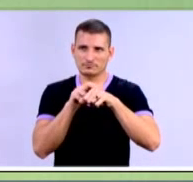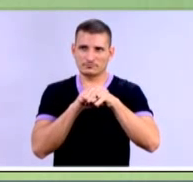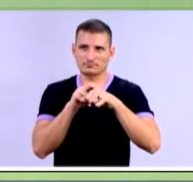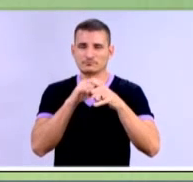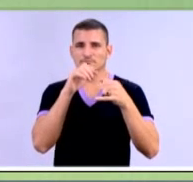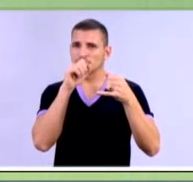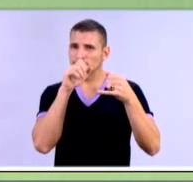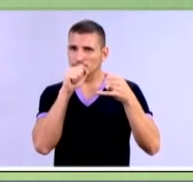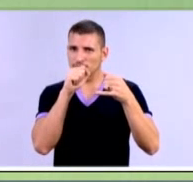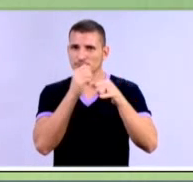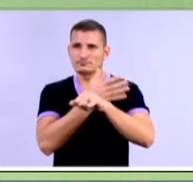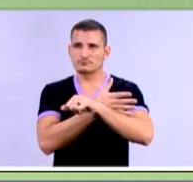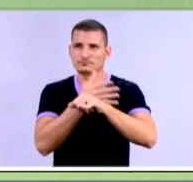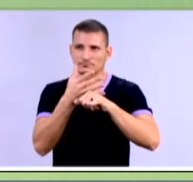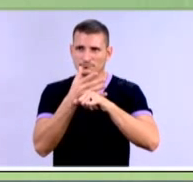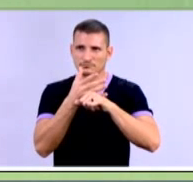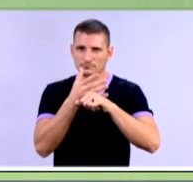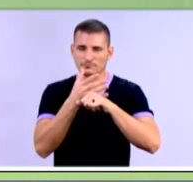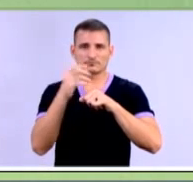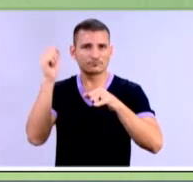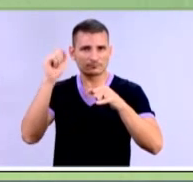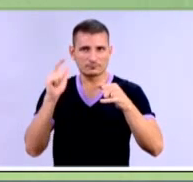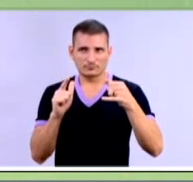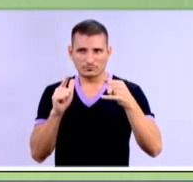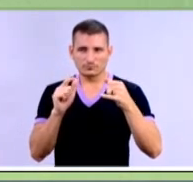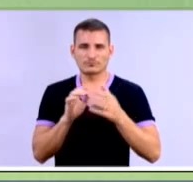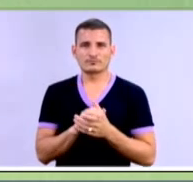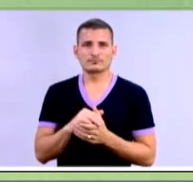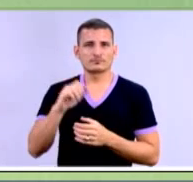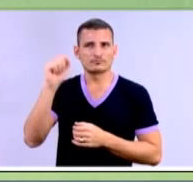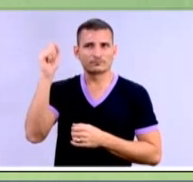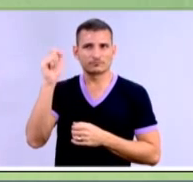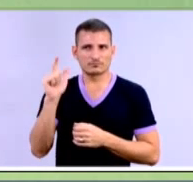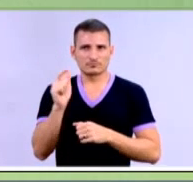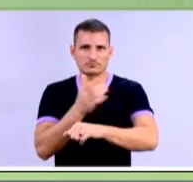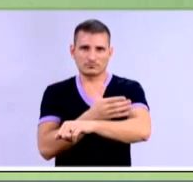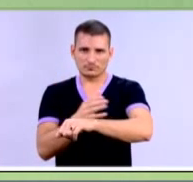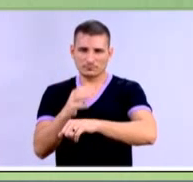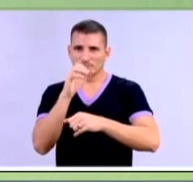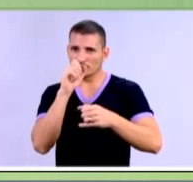laranja e branco, azul, azul e branco, laranja,